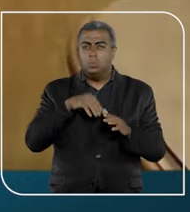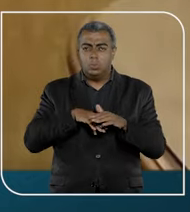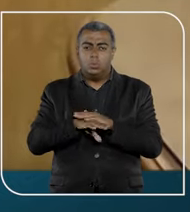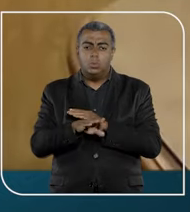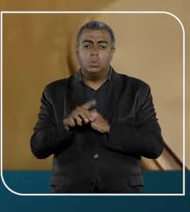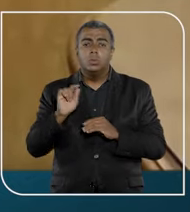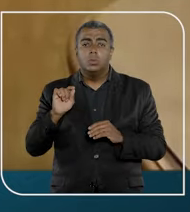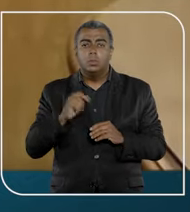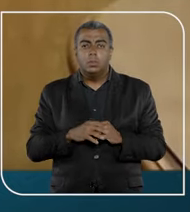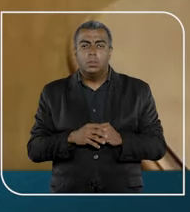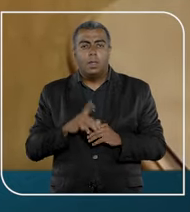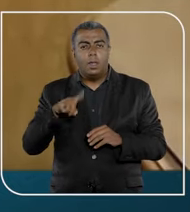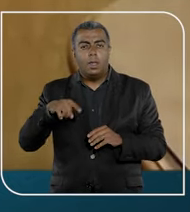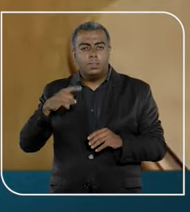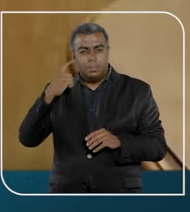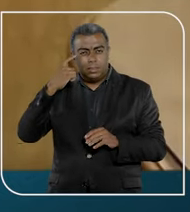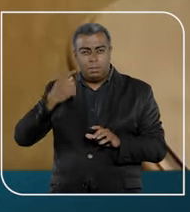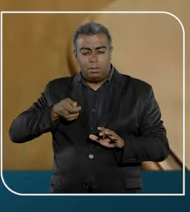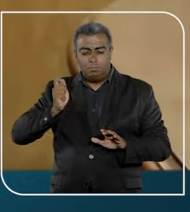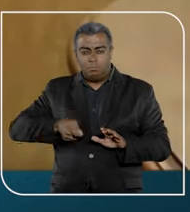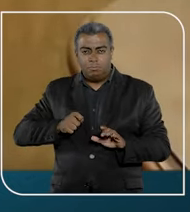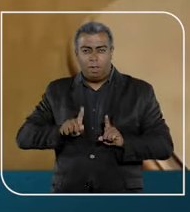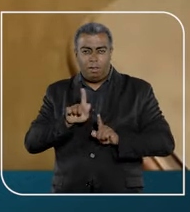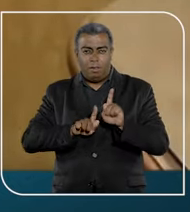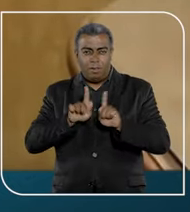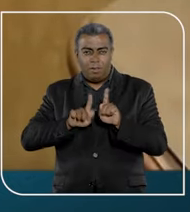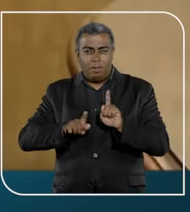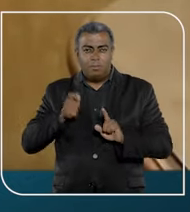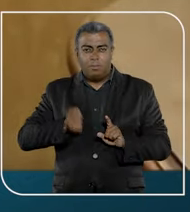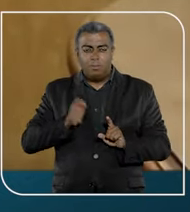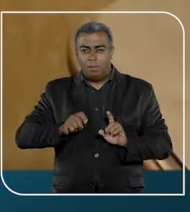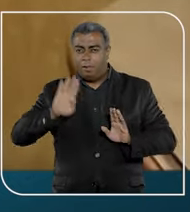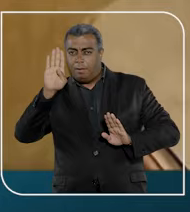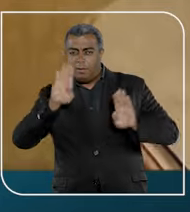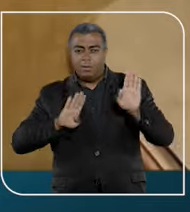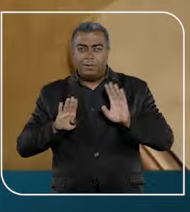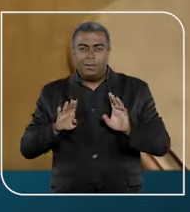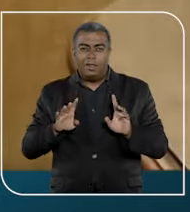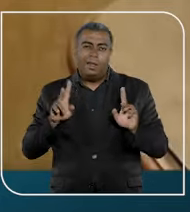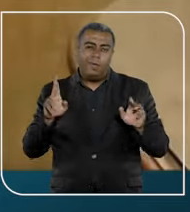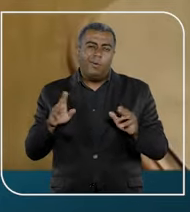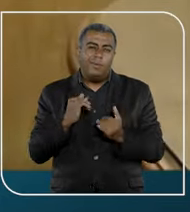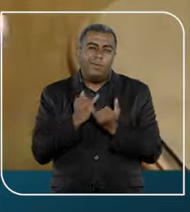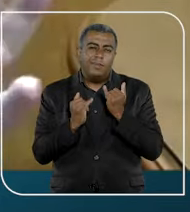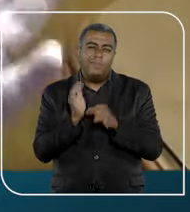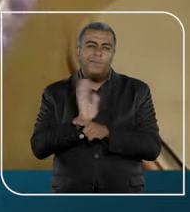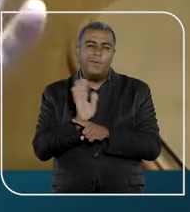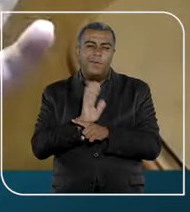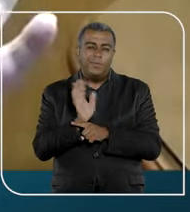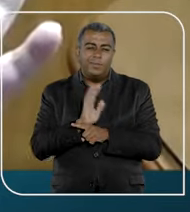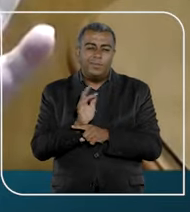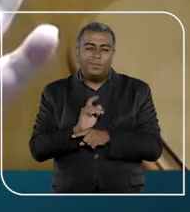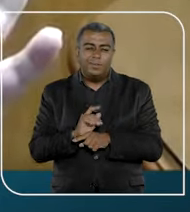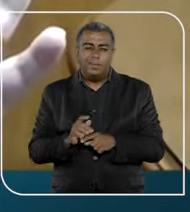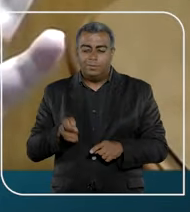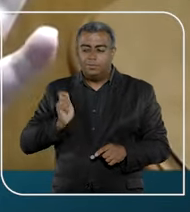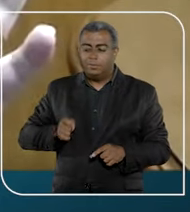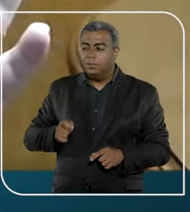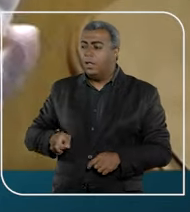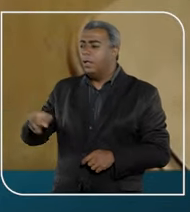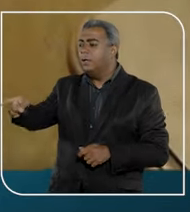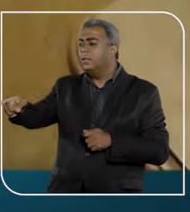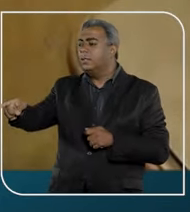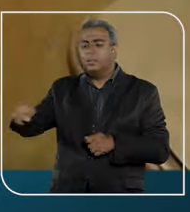de ser feita, né, é o leilão. Leilão é parecido com aquilo que a gente vê em filme,